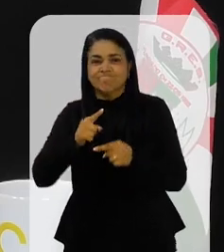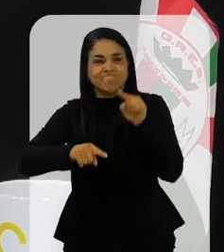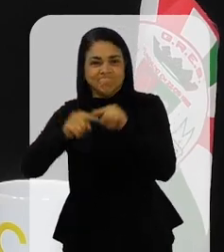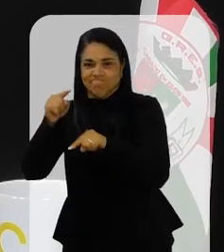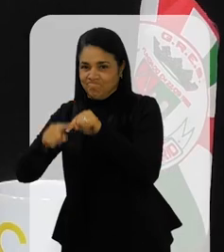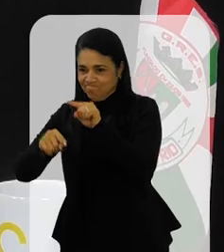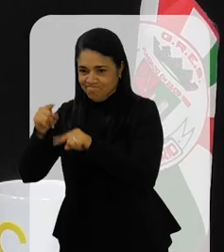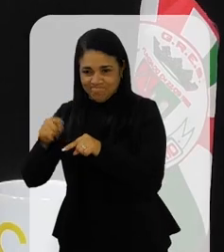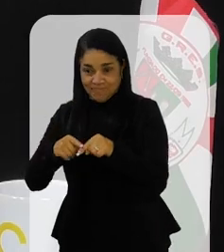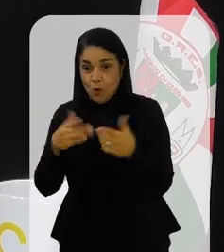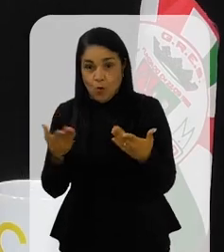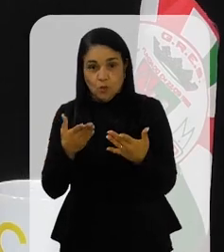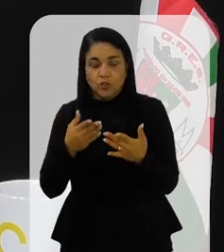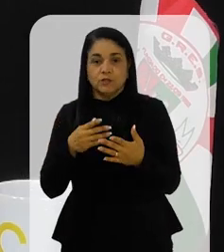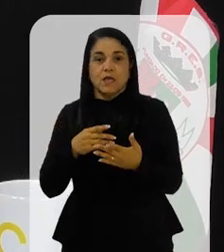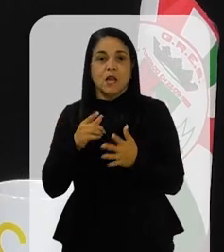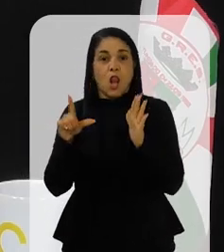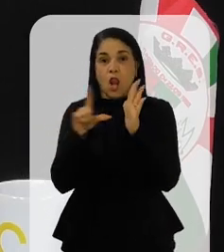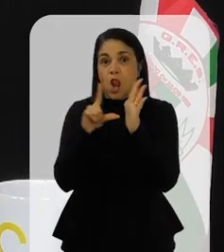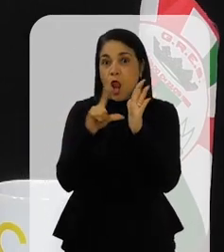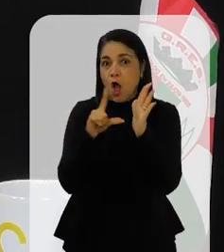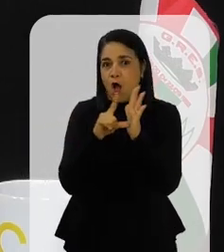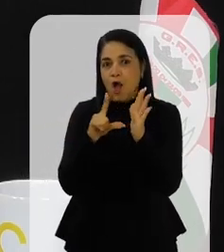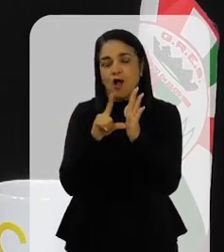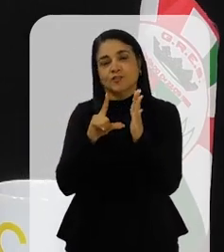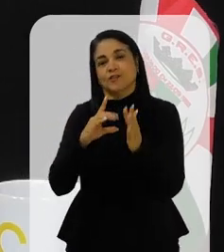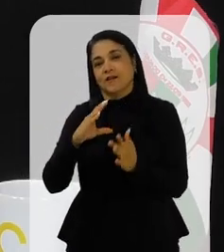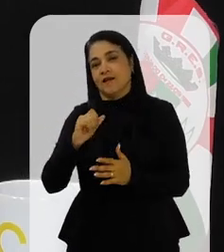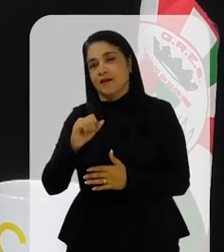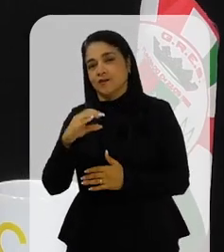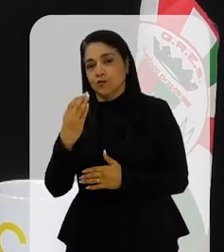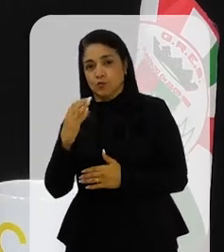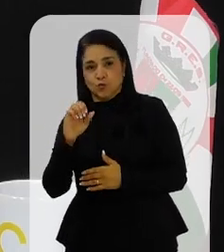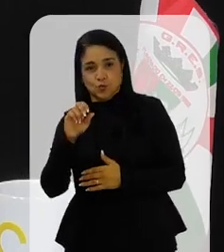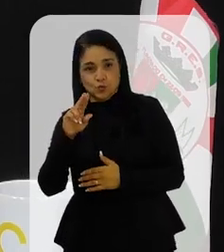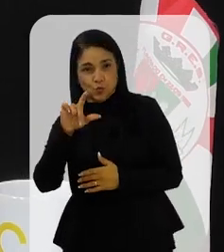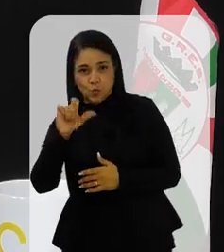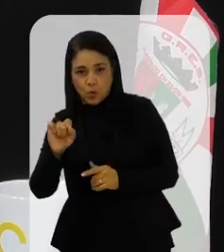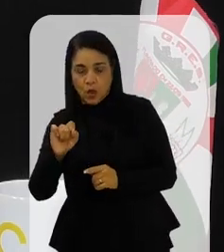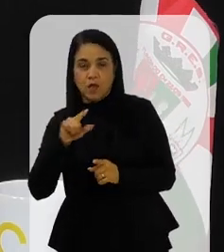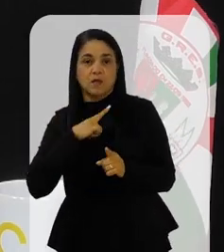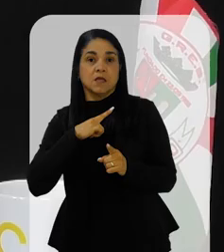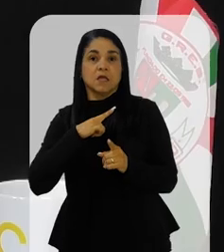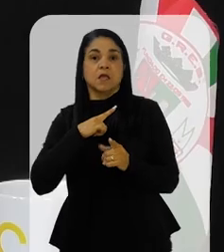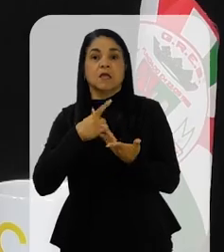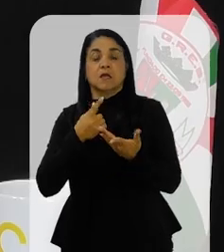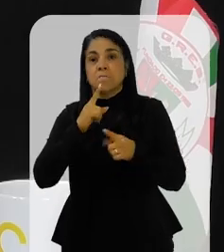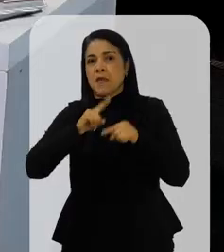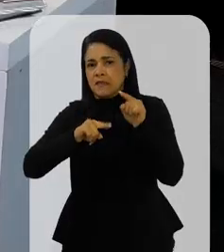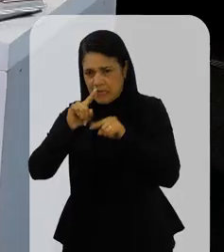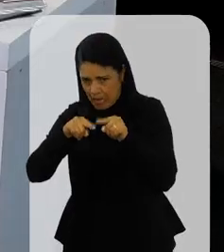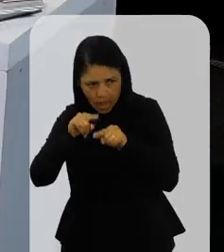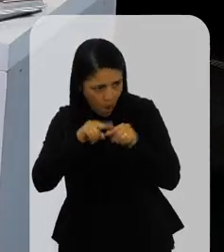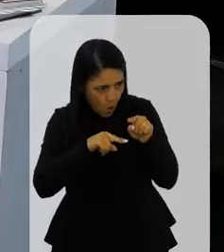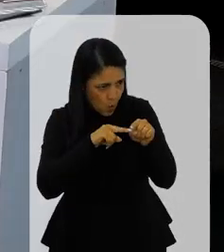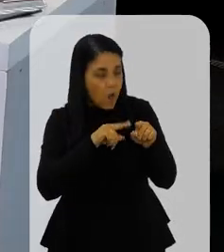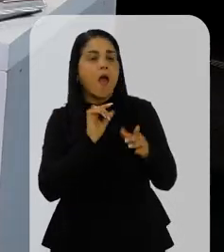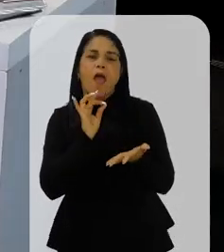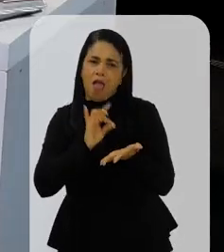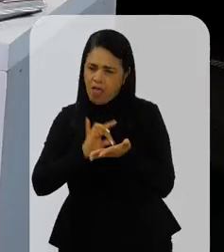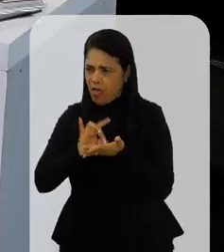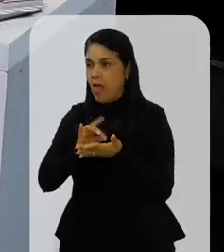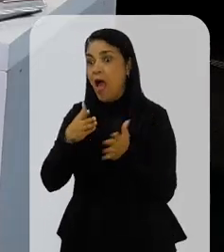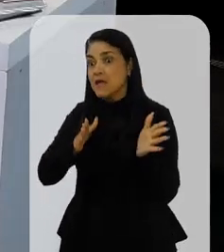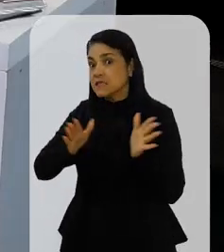Mauro? Hoje você tem uma caçula, você tem outras lojas que favorecem ter isso. Antigamente... Você está falando em termos de materiais, de termos, né, de